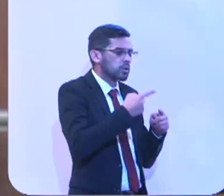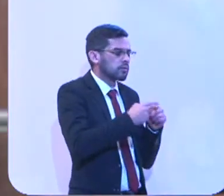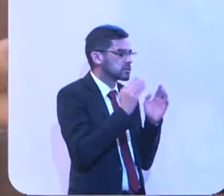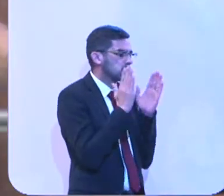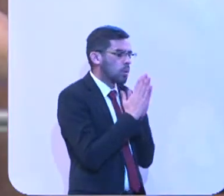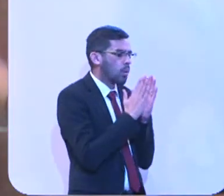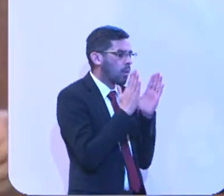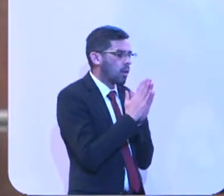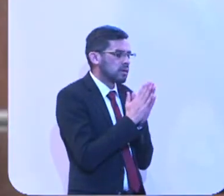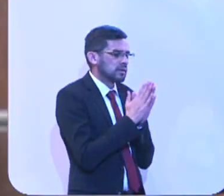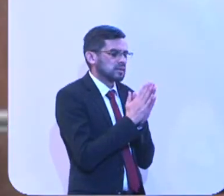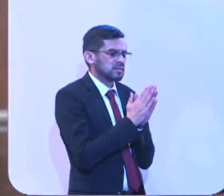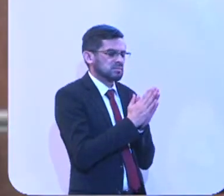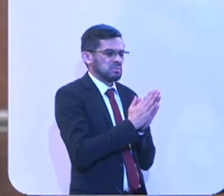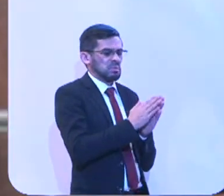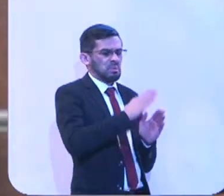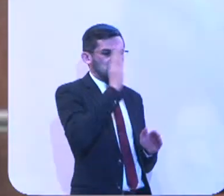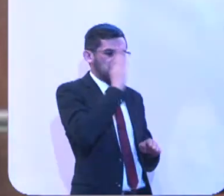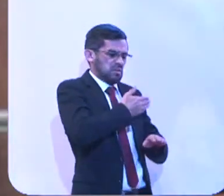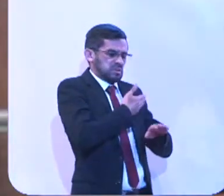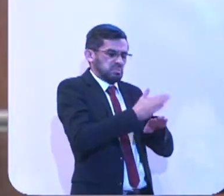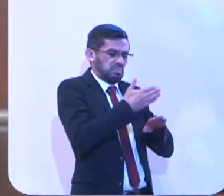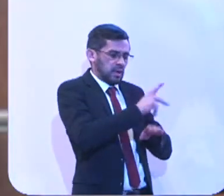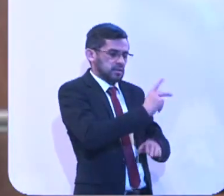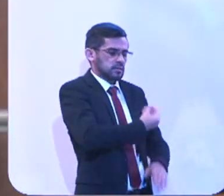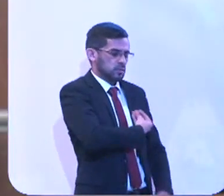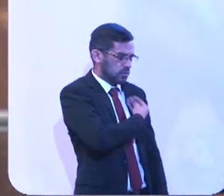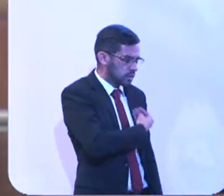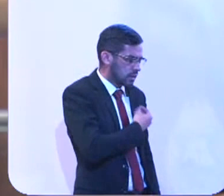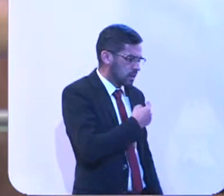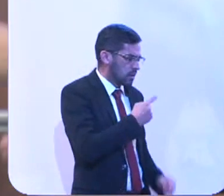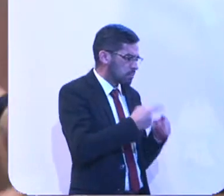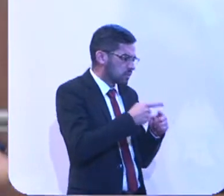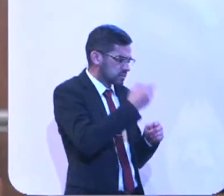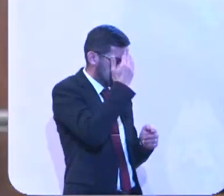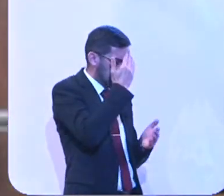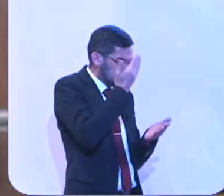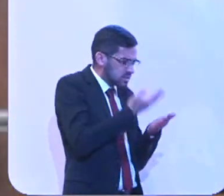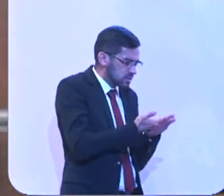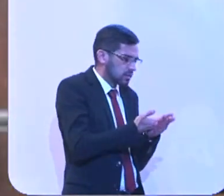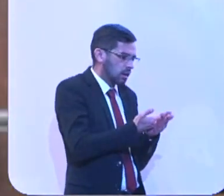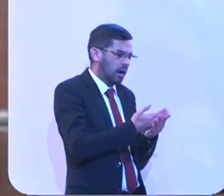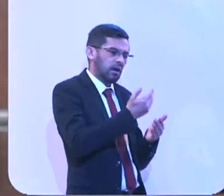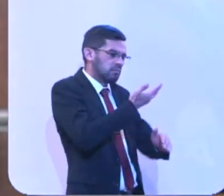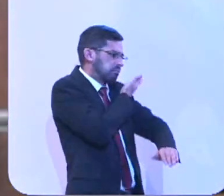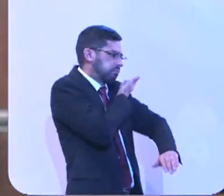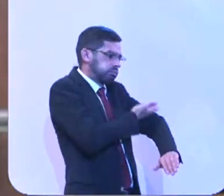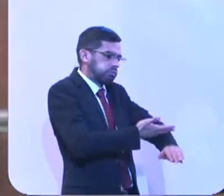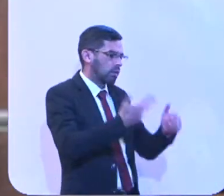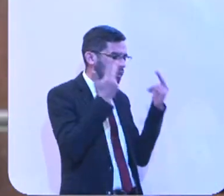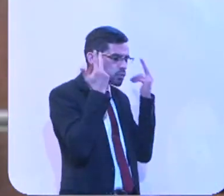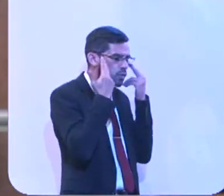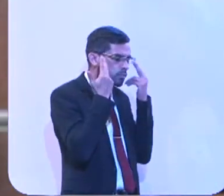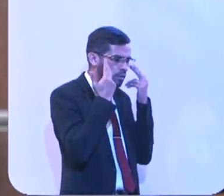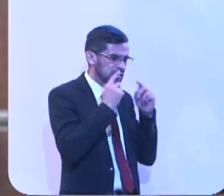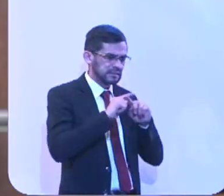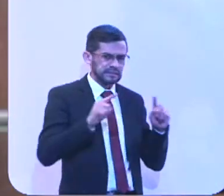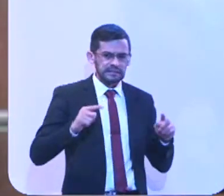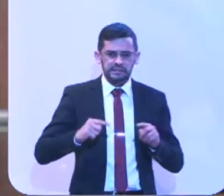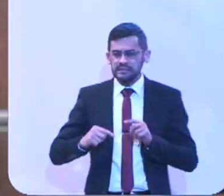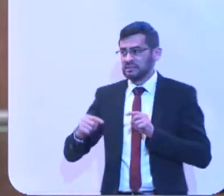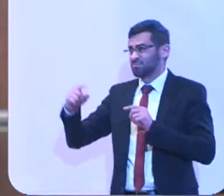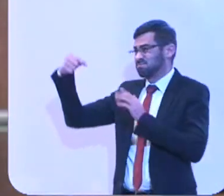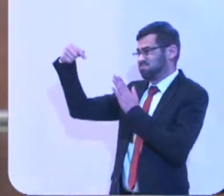por esses maus hábitos? Por que que você acredita que você é desse jeito? E eu fui confrontado